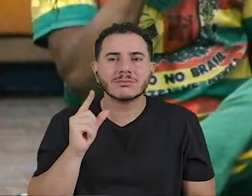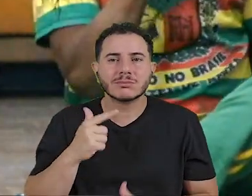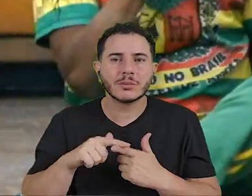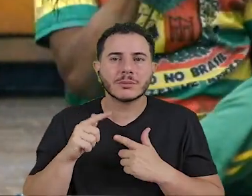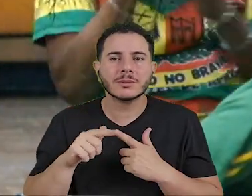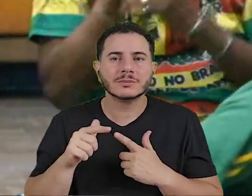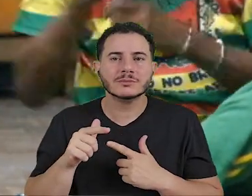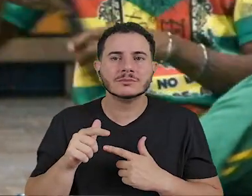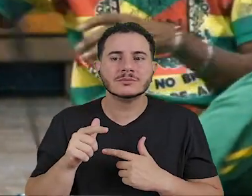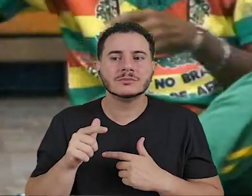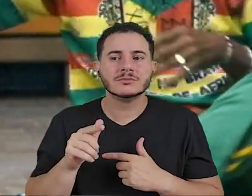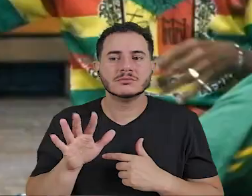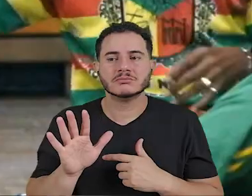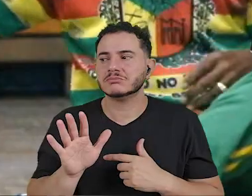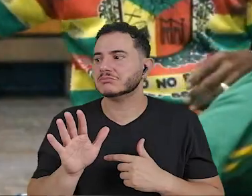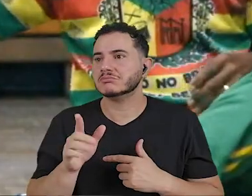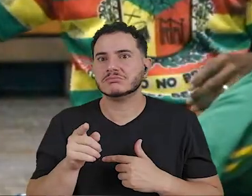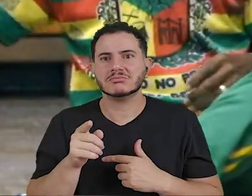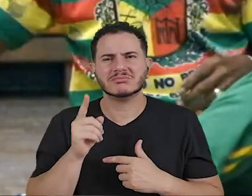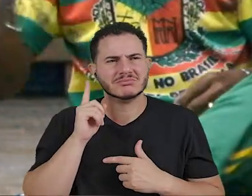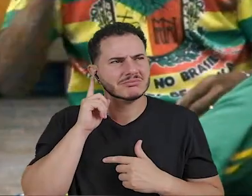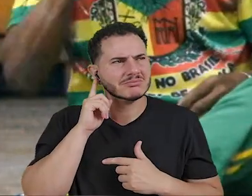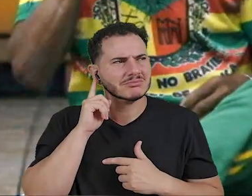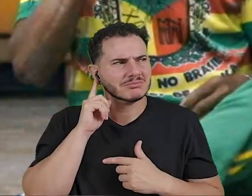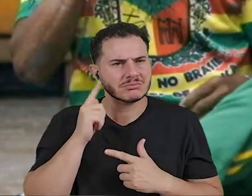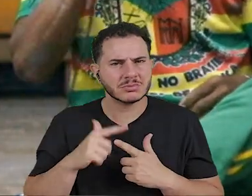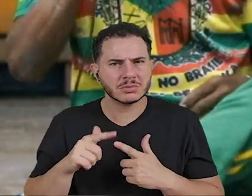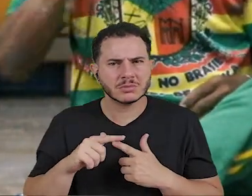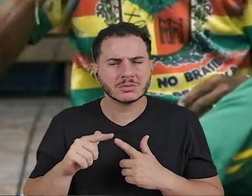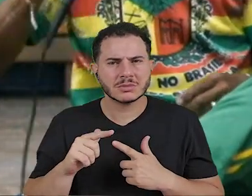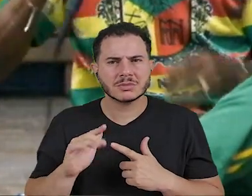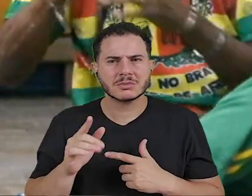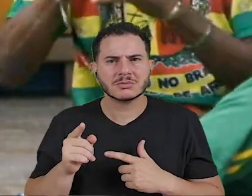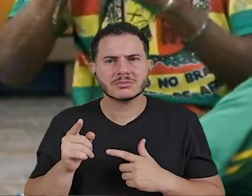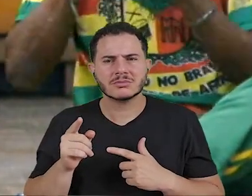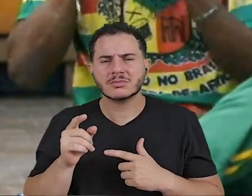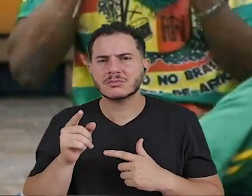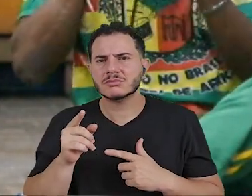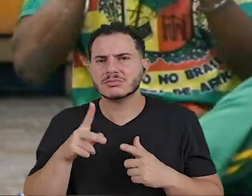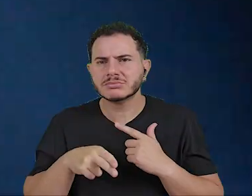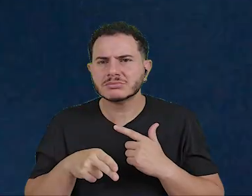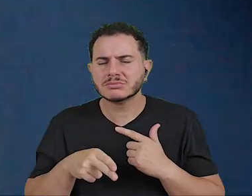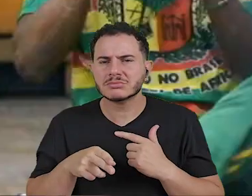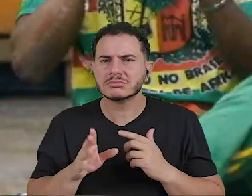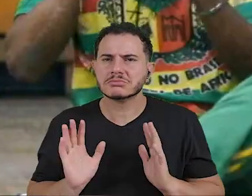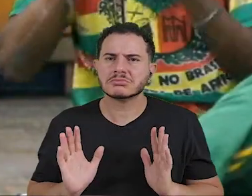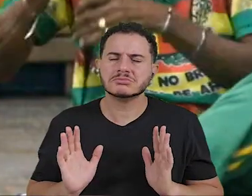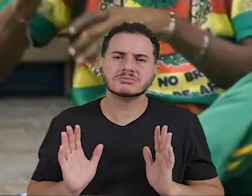Ainda existe. Tá falhando? Tá não. Aqui embaixo. Ah,